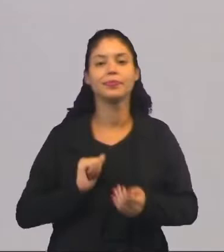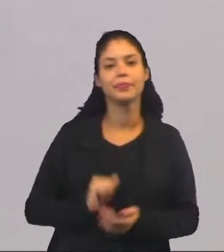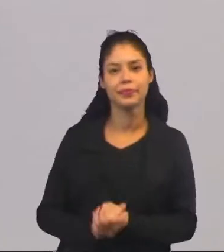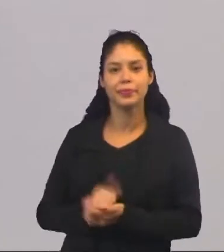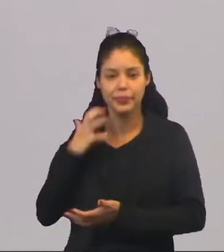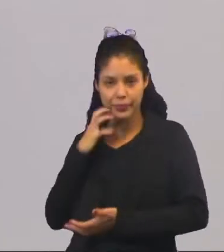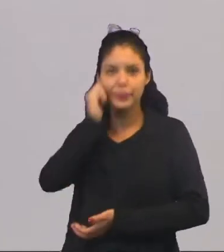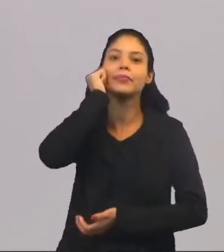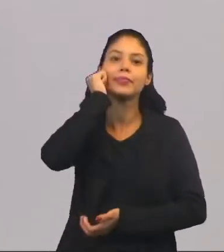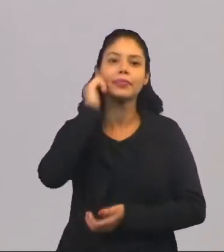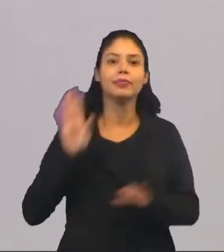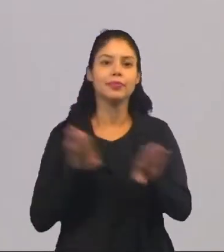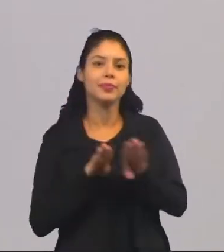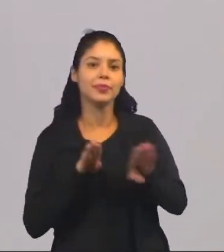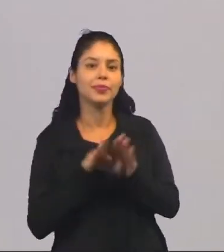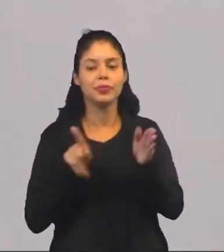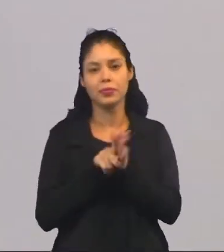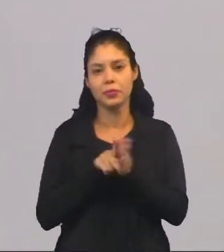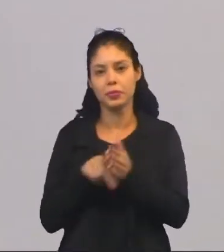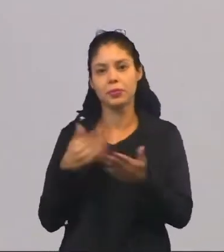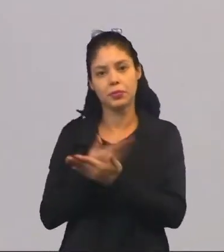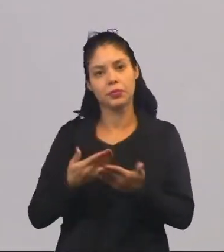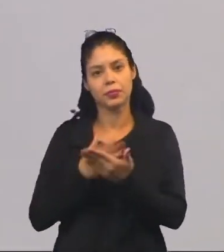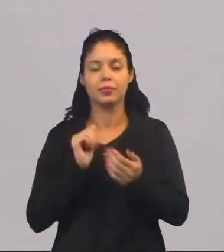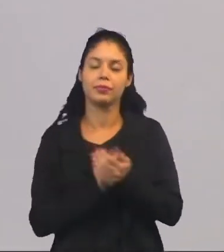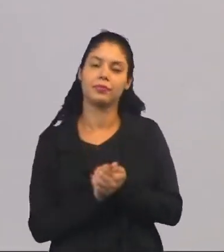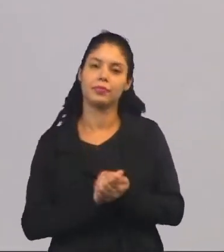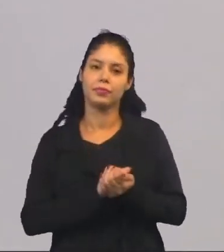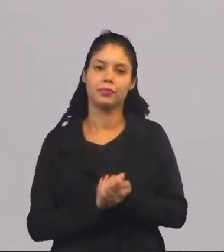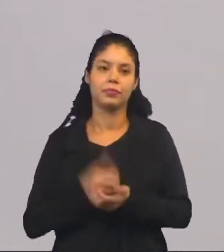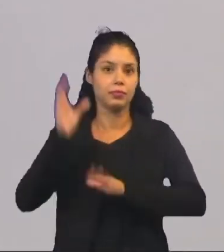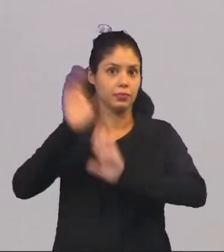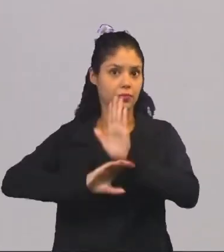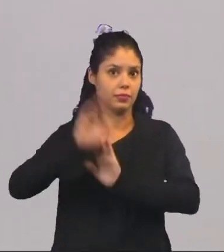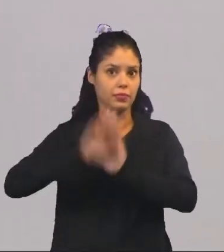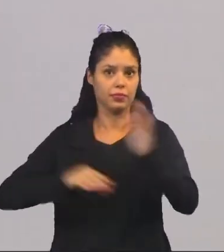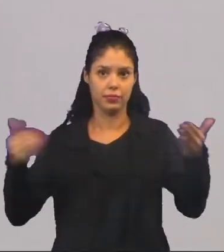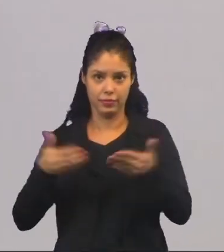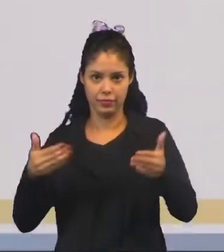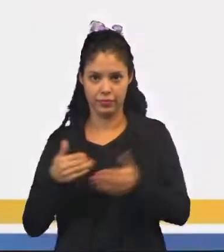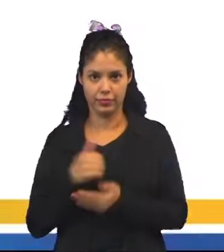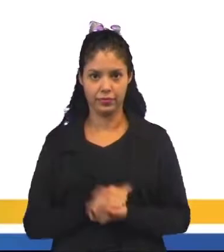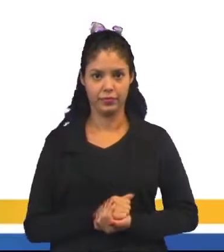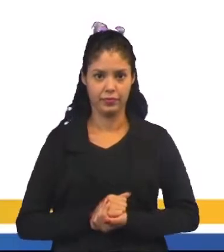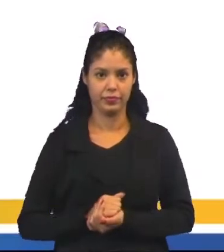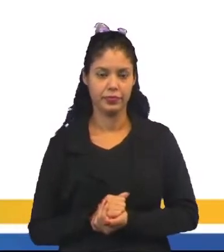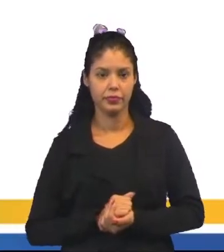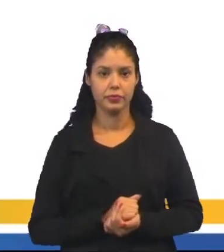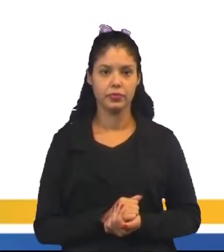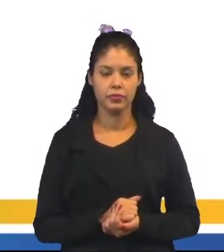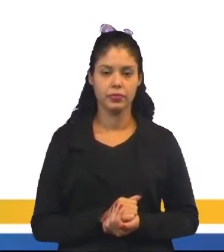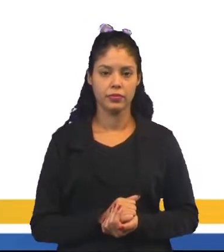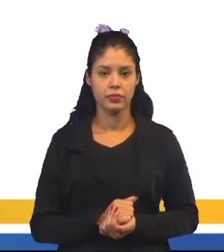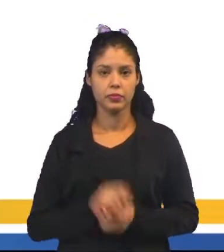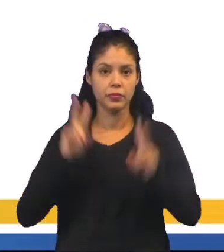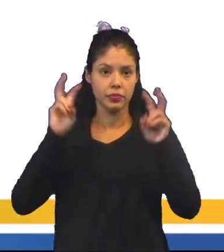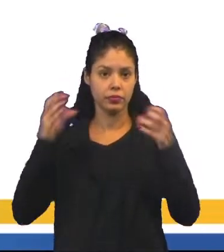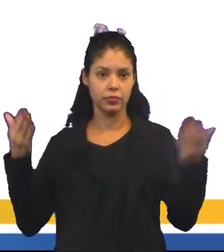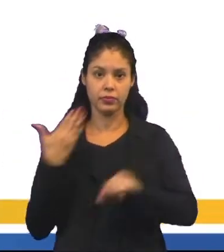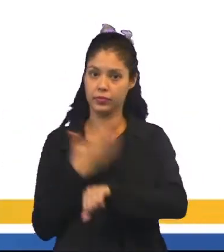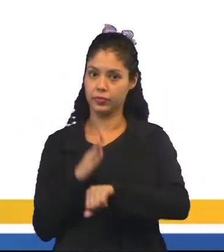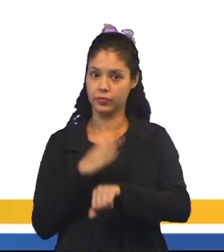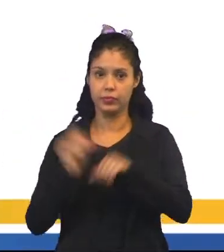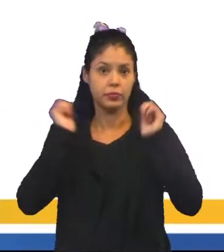porque não adianta a gente praticar se a gente vai destruir. Então vamos para a aula, porque tem conteúdo hoje, minha gente. Então simbora, porque o assunto de